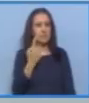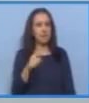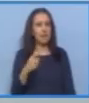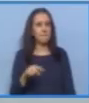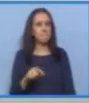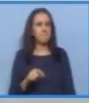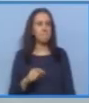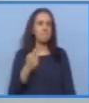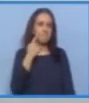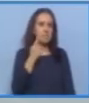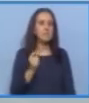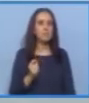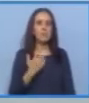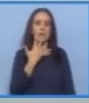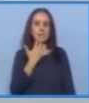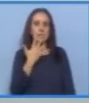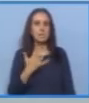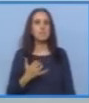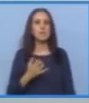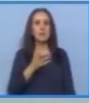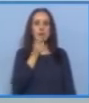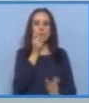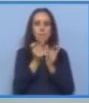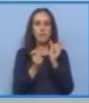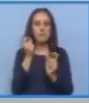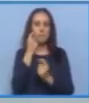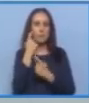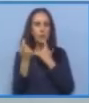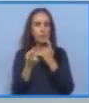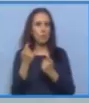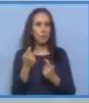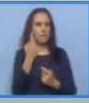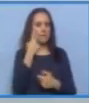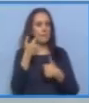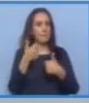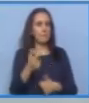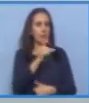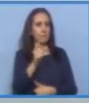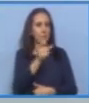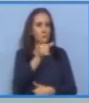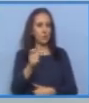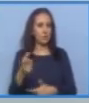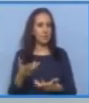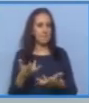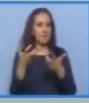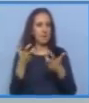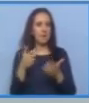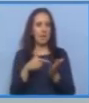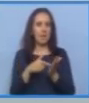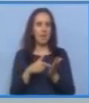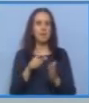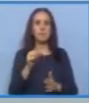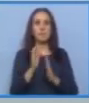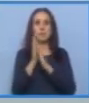Vê-se no cuidado que tem na procura das palavras, até num desejo de viver bem e em paz com os outros, isso encontra-se. E num